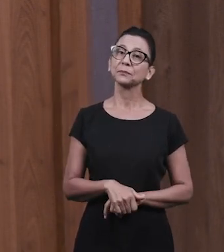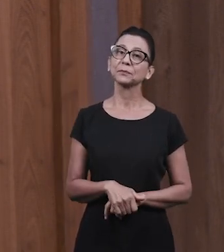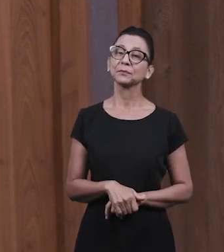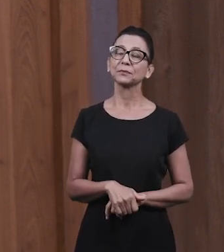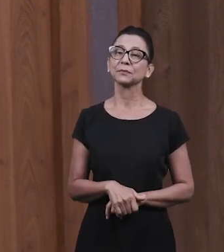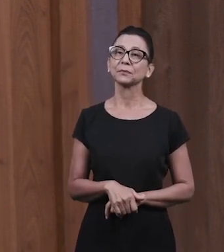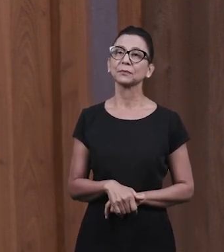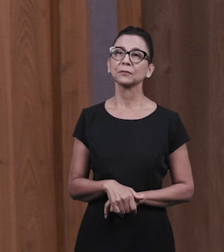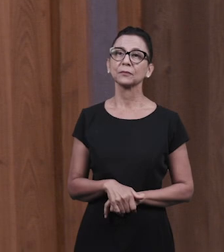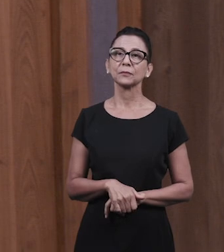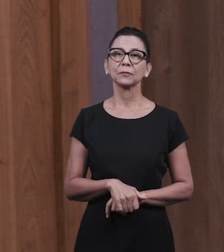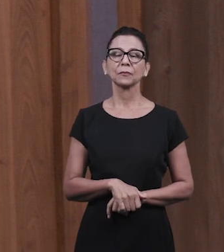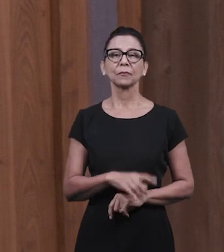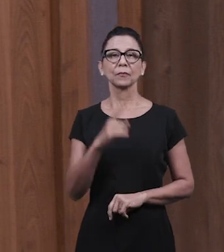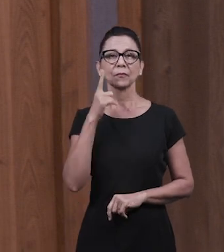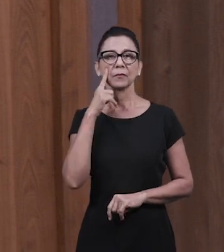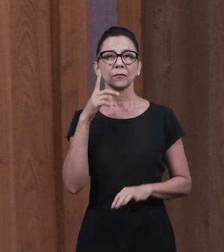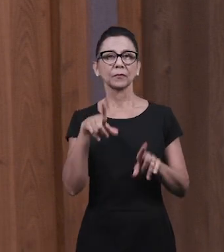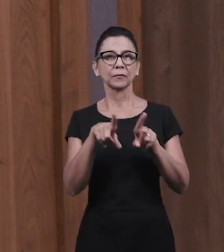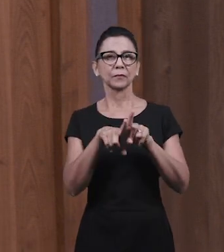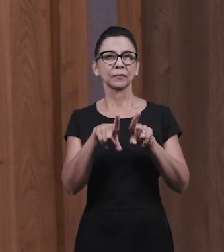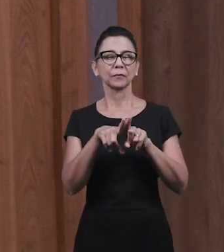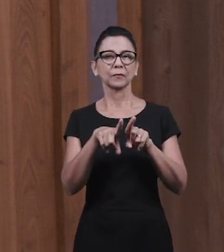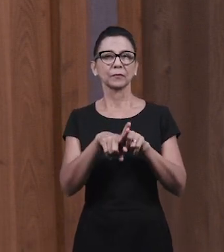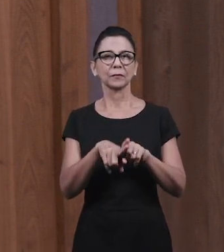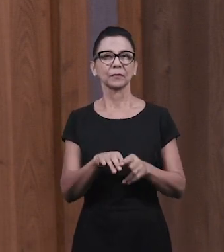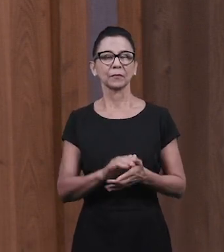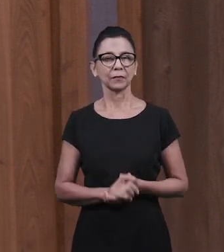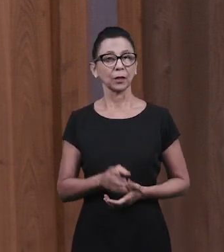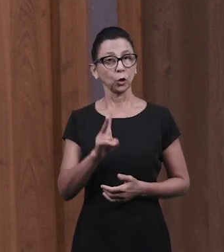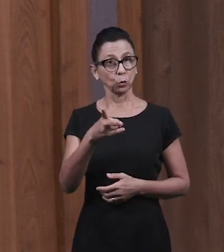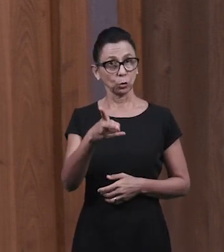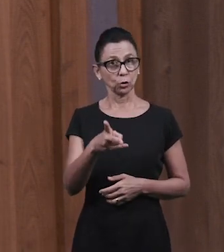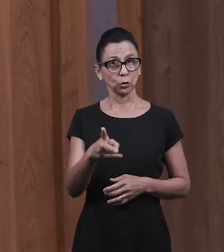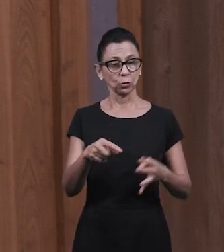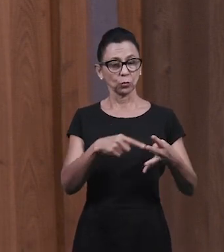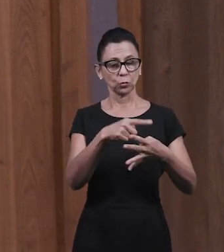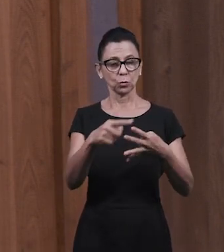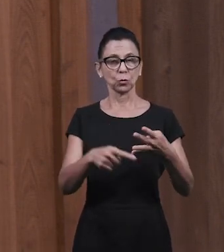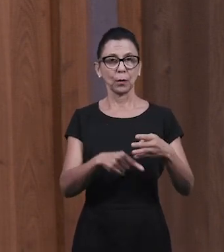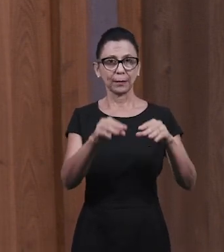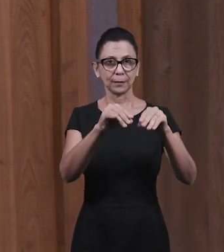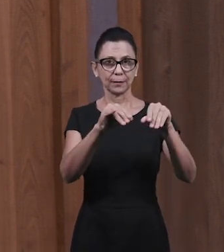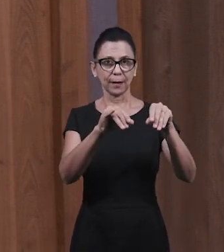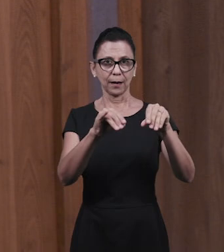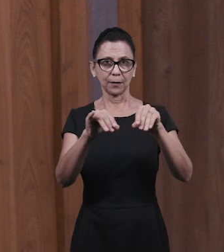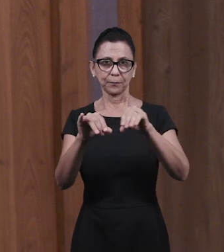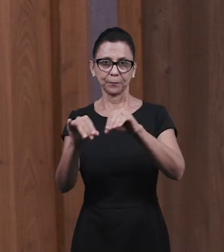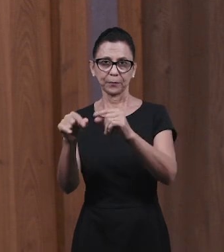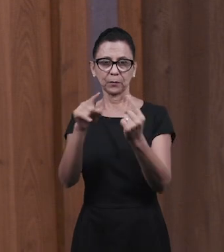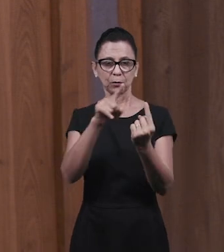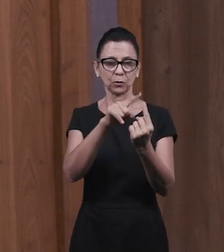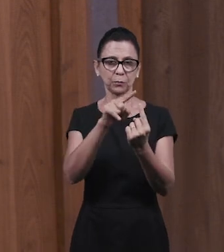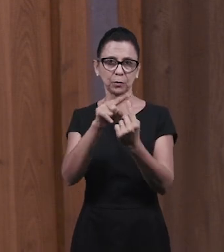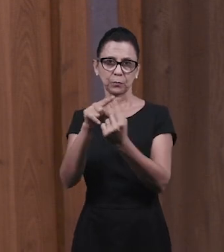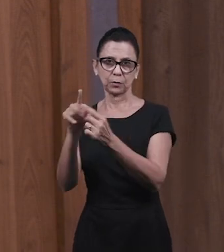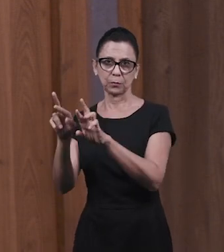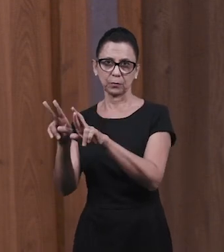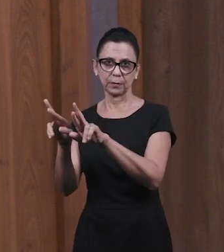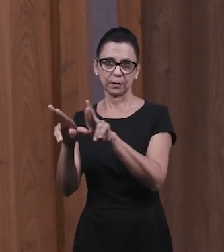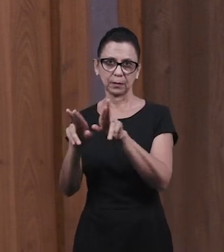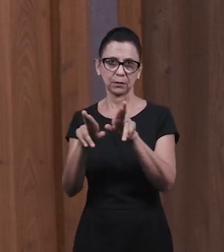resposta. Finalizando agora essa segunda parte relacionada aos terrenos, né? Aos 4 terrenos sobre os quais a semente